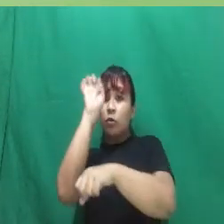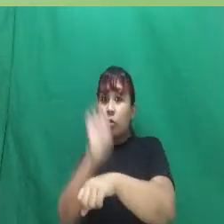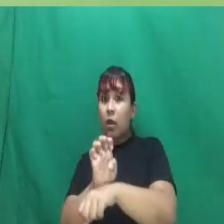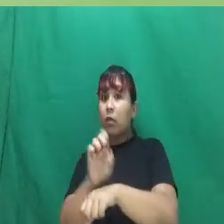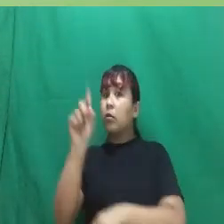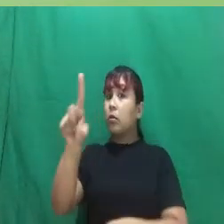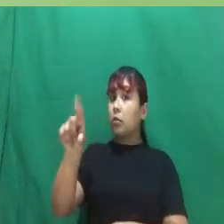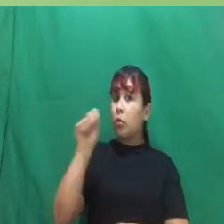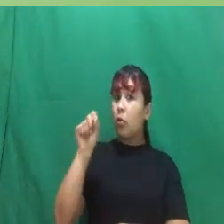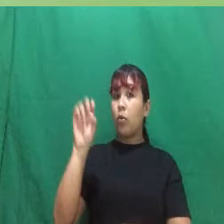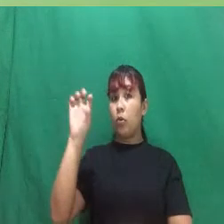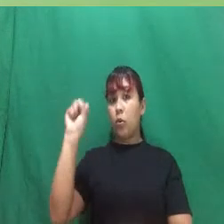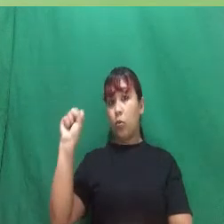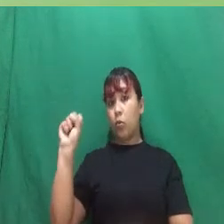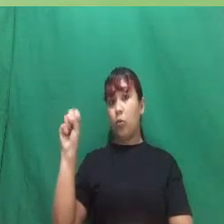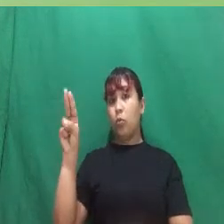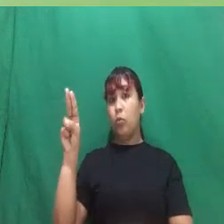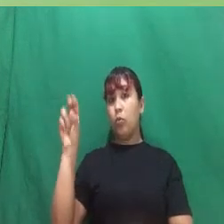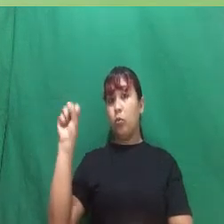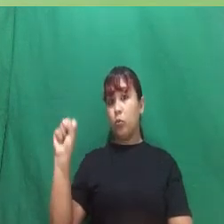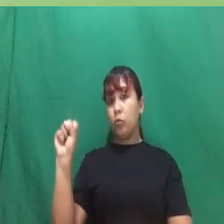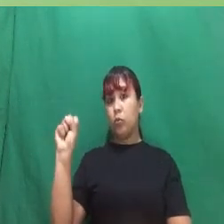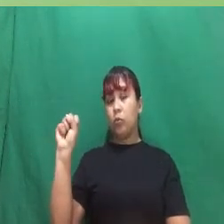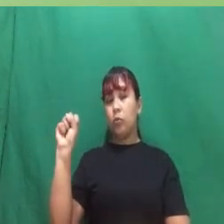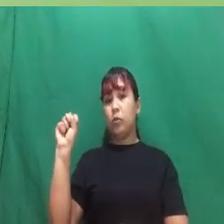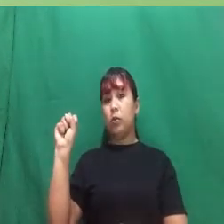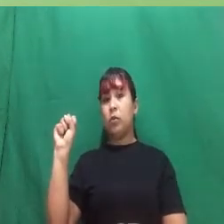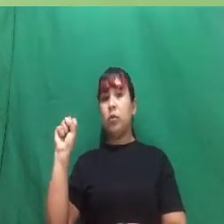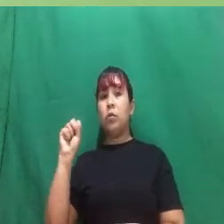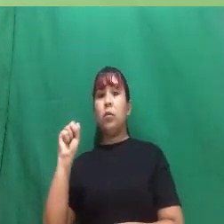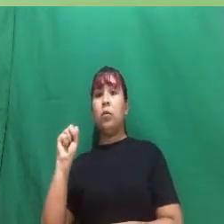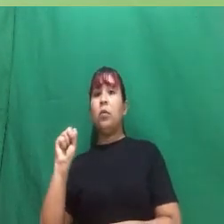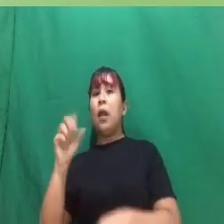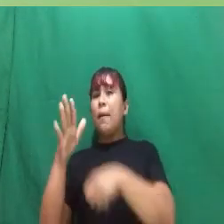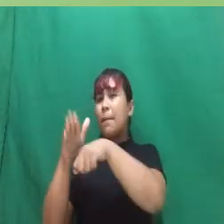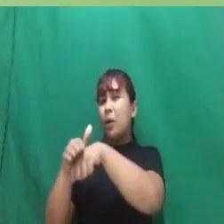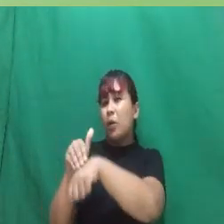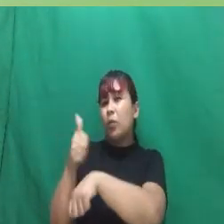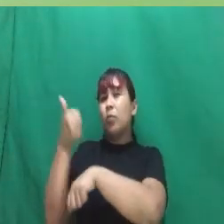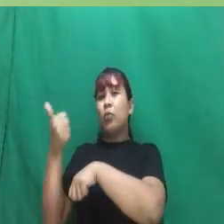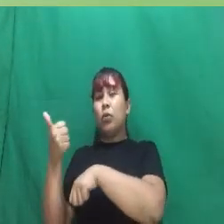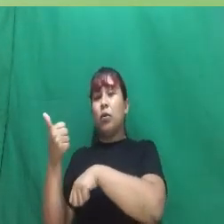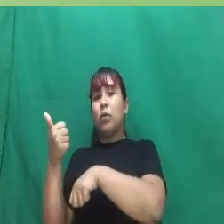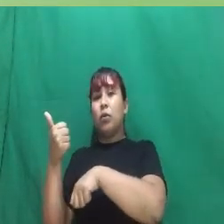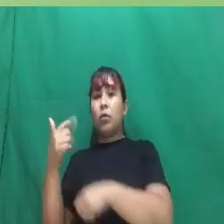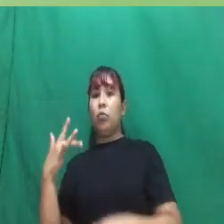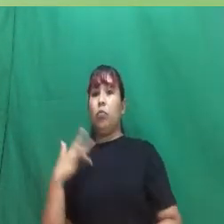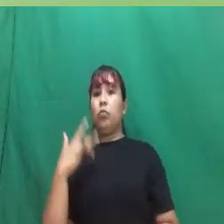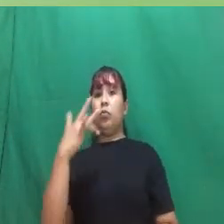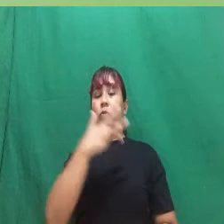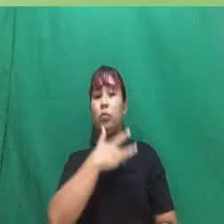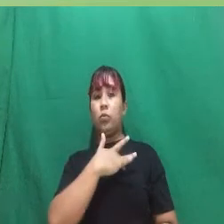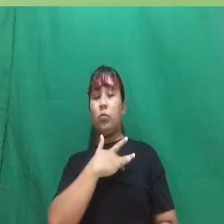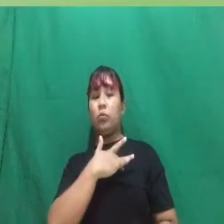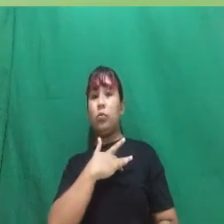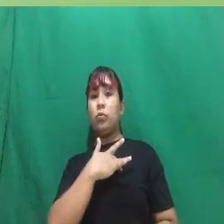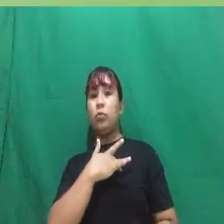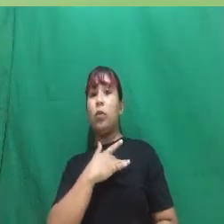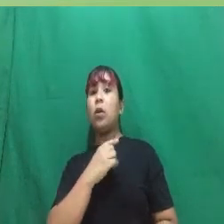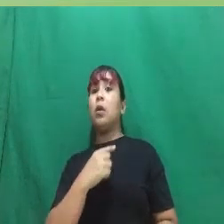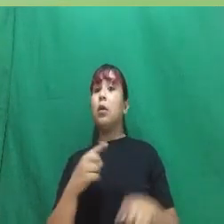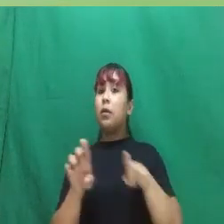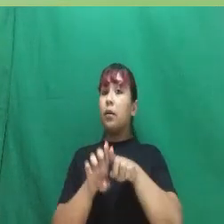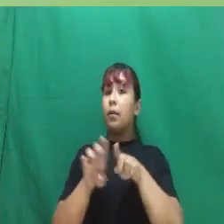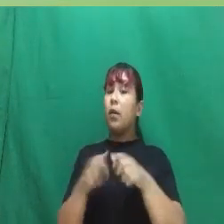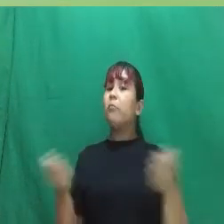20 anos. E o povo precisa saber disso, porque se está congelado, não pode ter investimento em saúde e educação. Quem é que vai